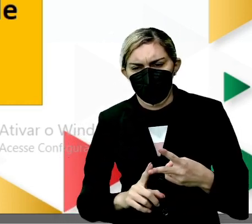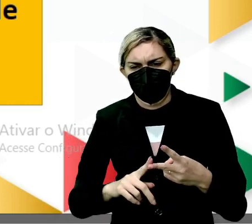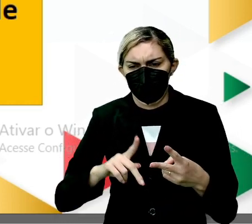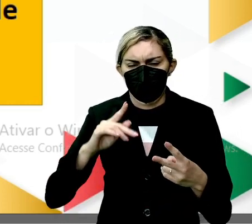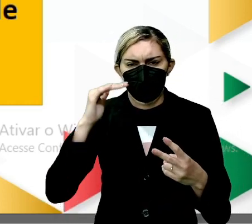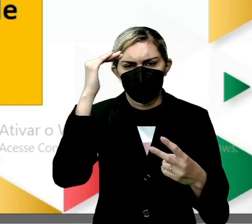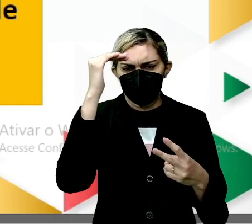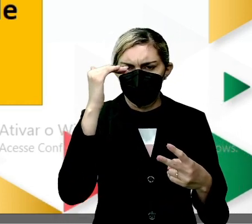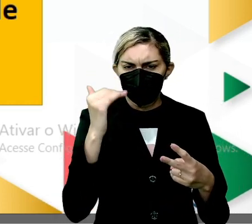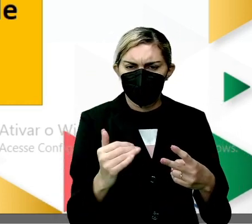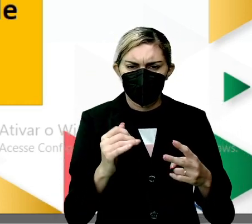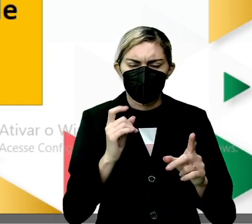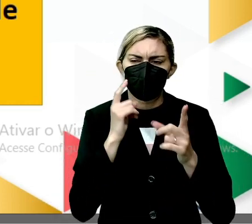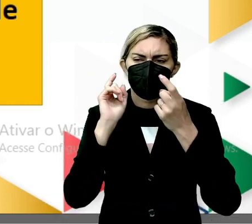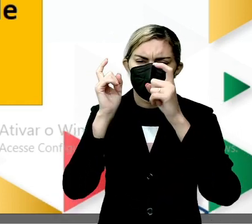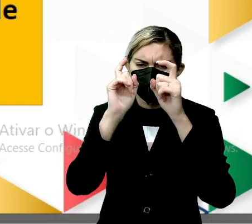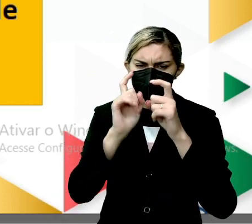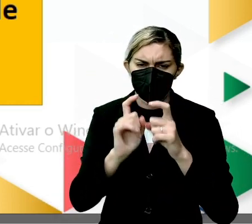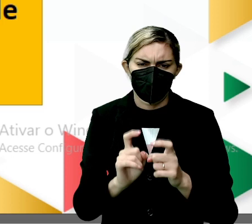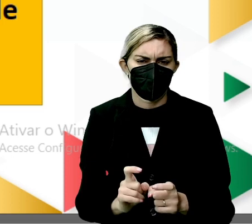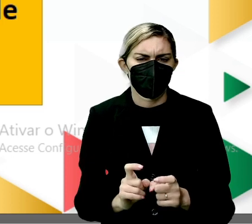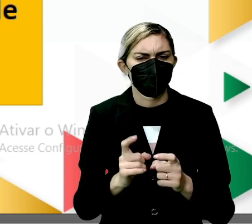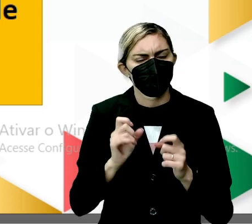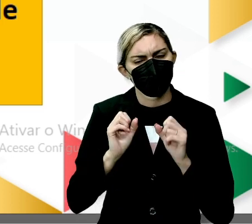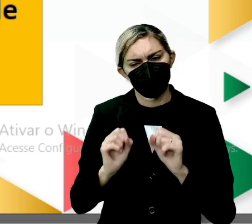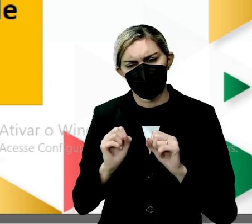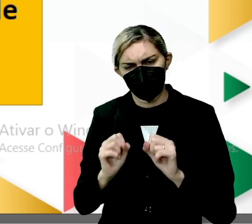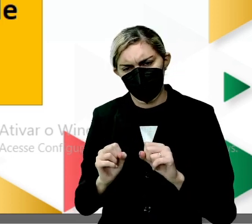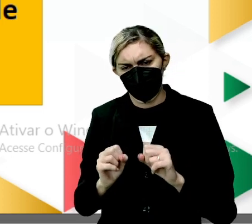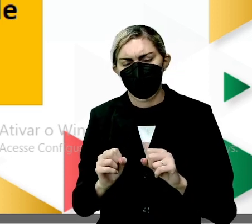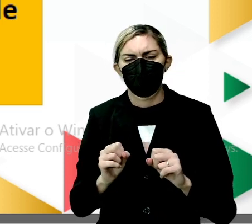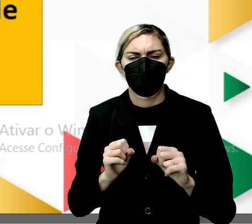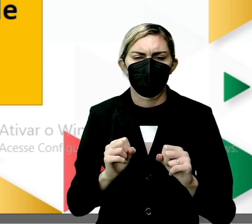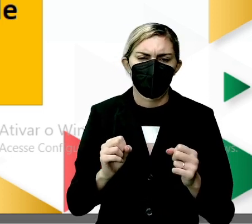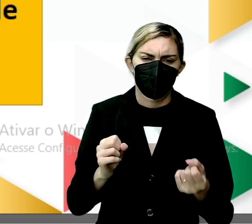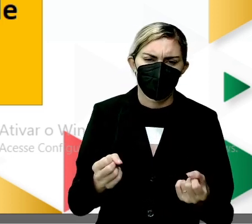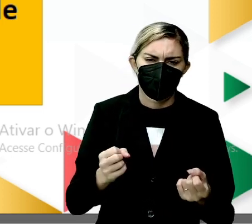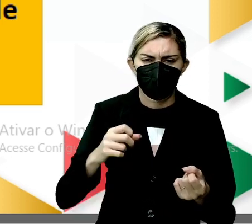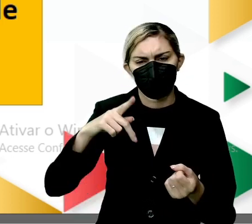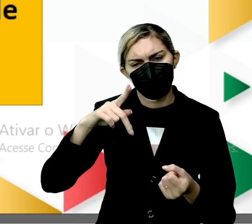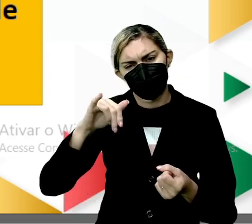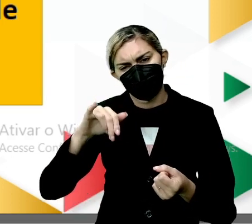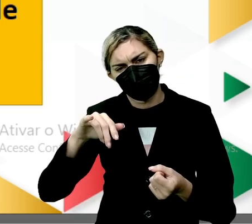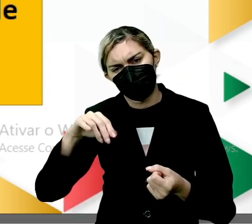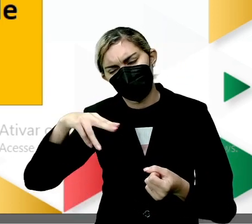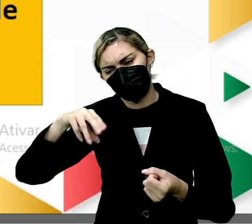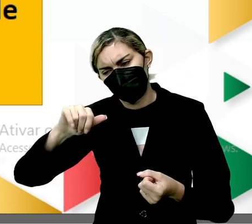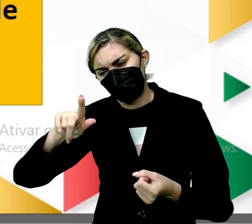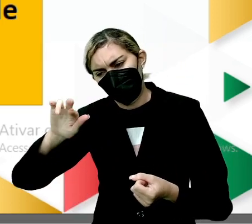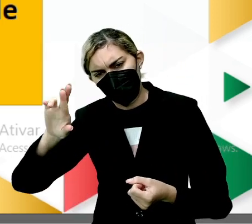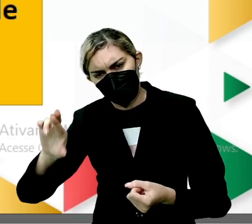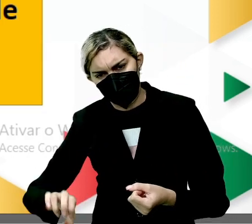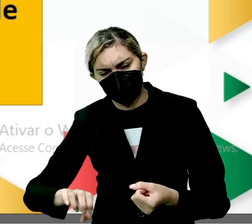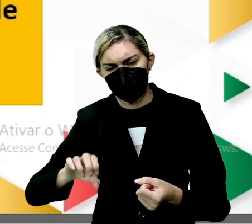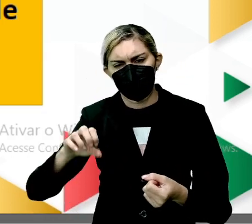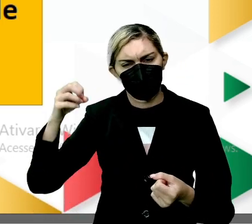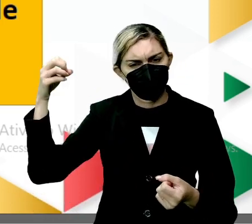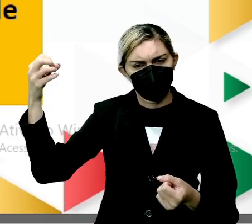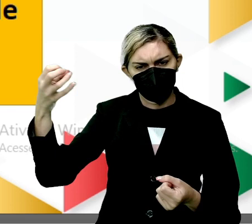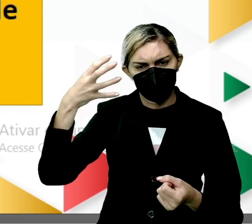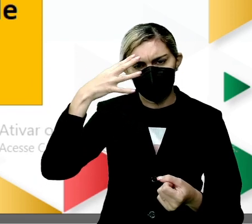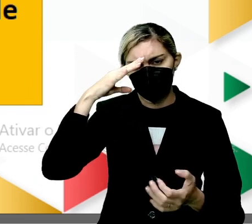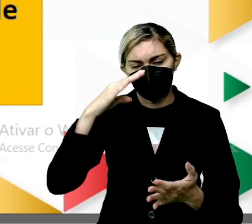milagres, onde se discute sobre o que pode ser considerado milagre e se explica, à luz da